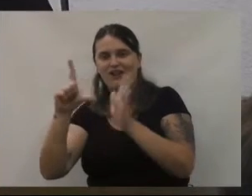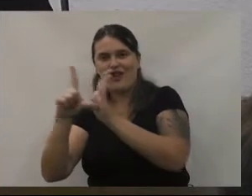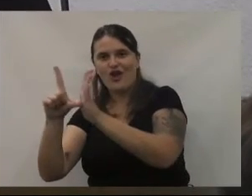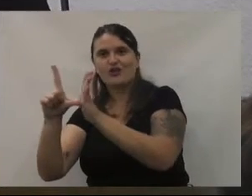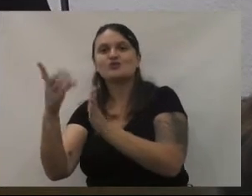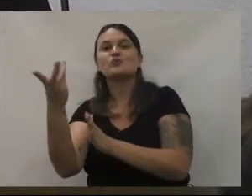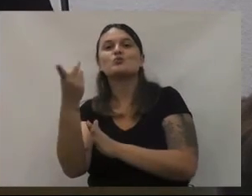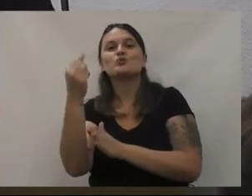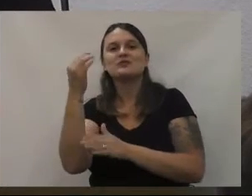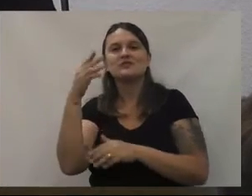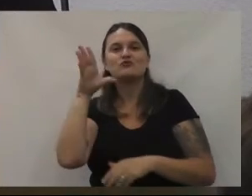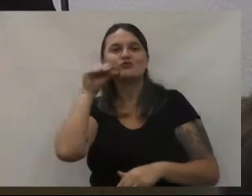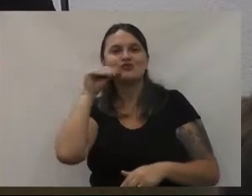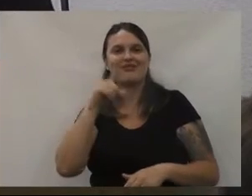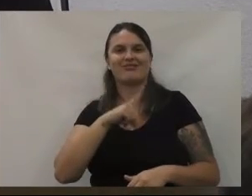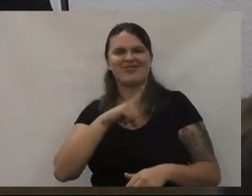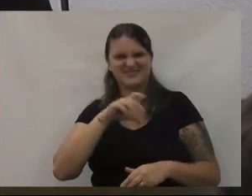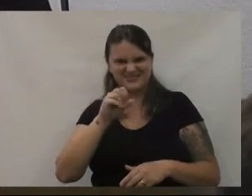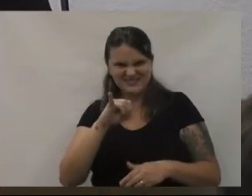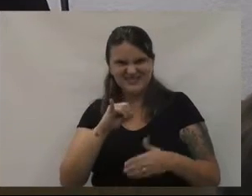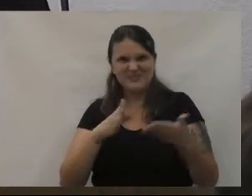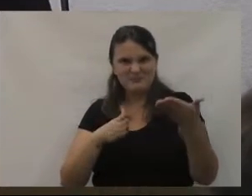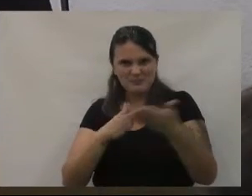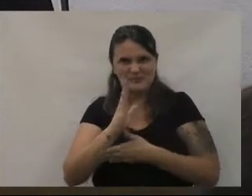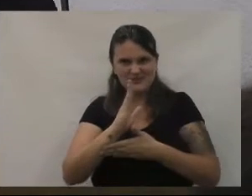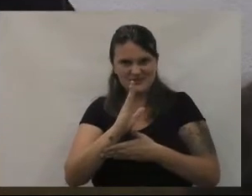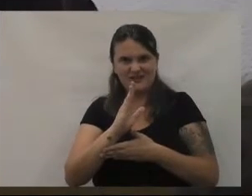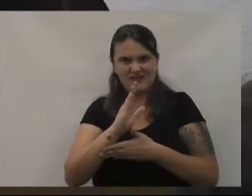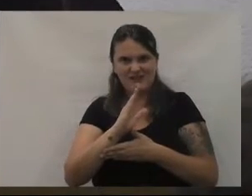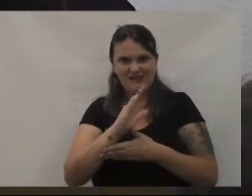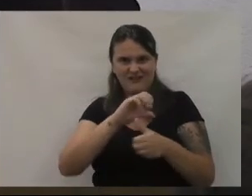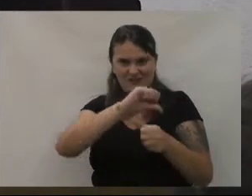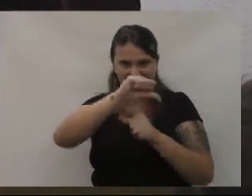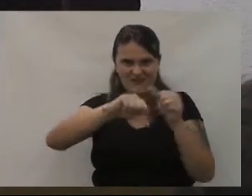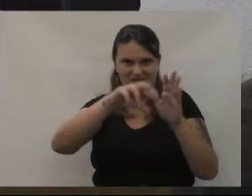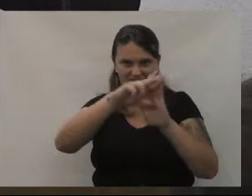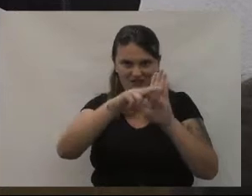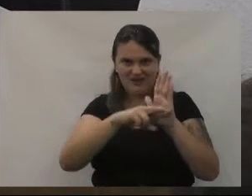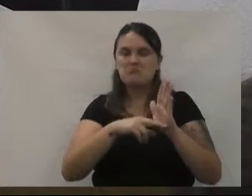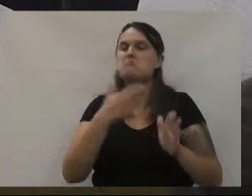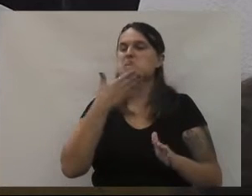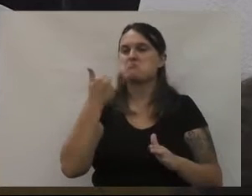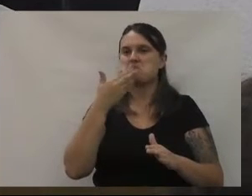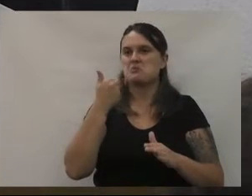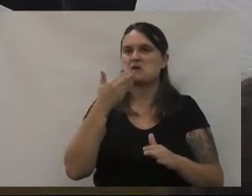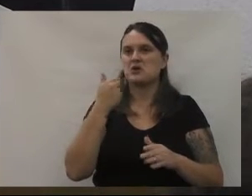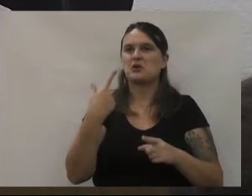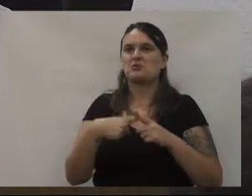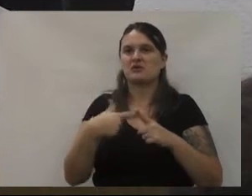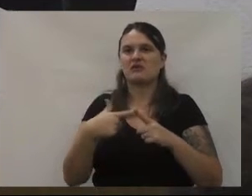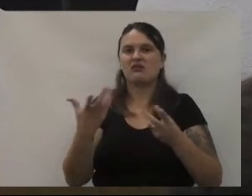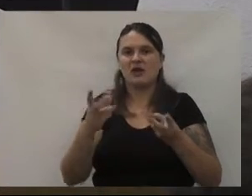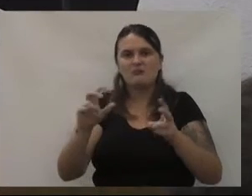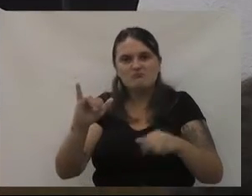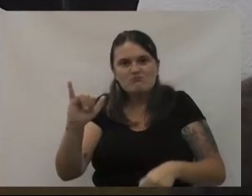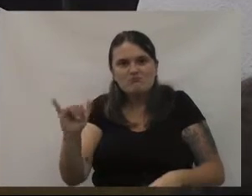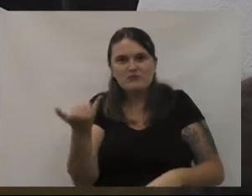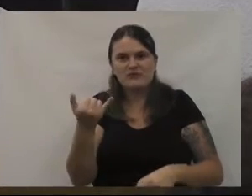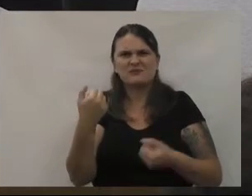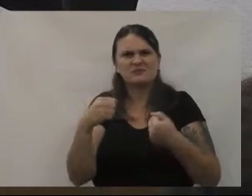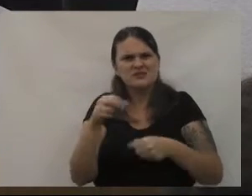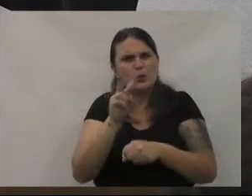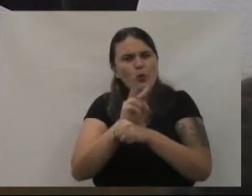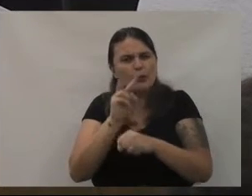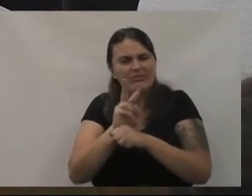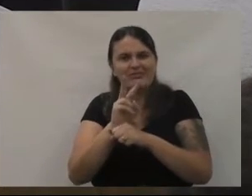Se passar uma reforma dessa, para ele será um alto negócio. Então, nós temos que ver com cuidado.